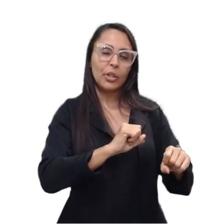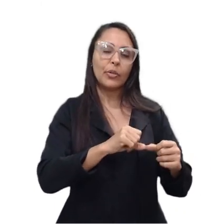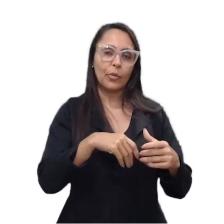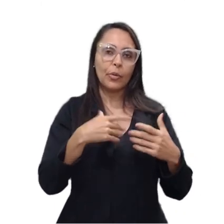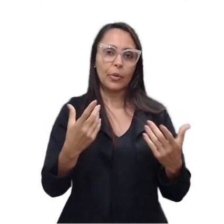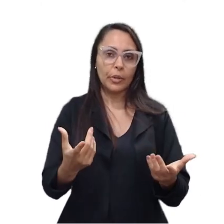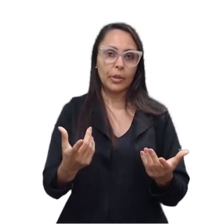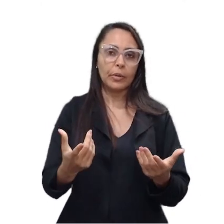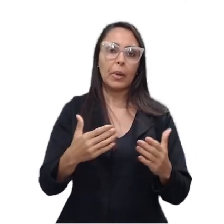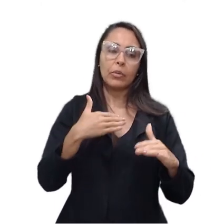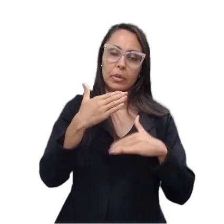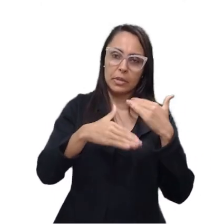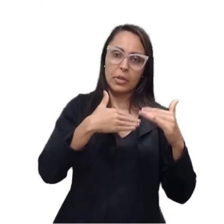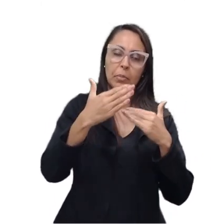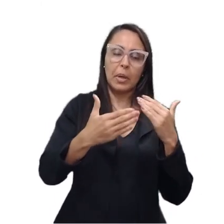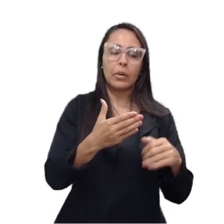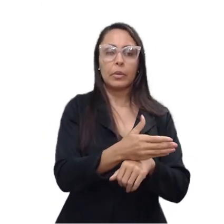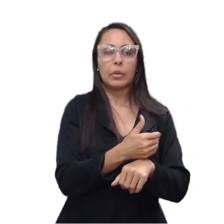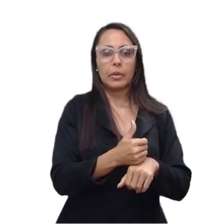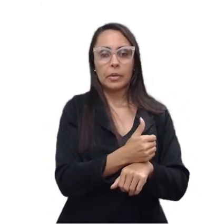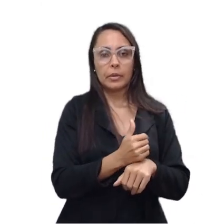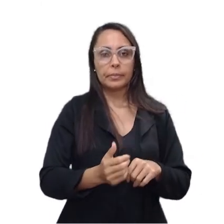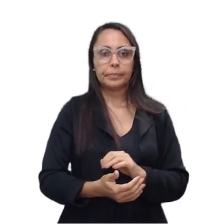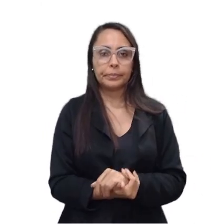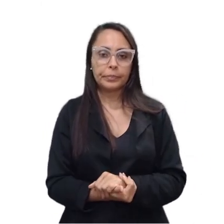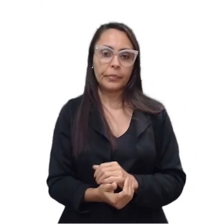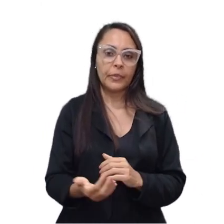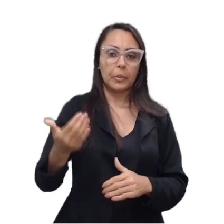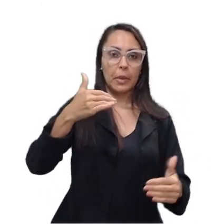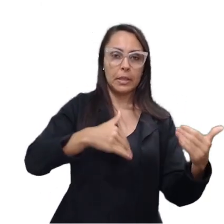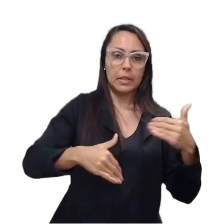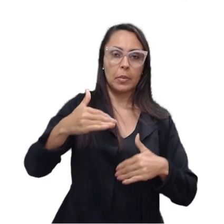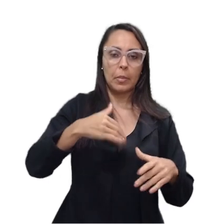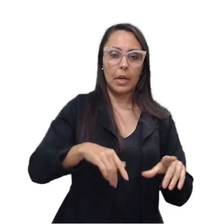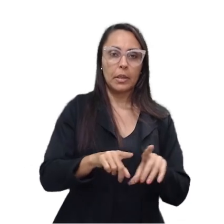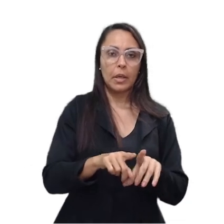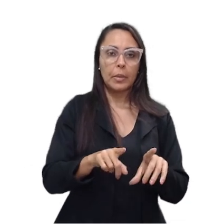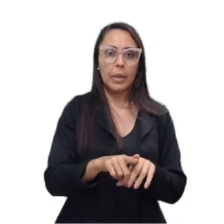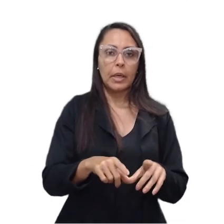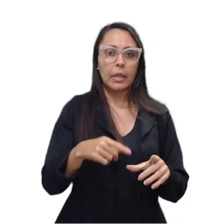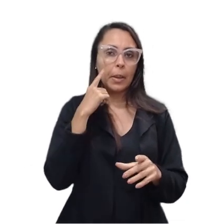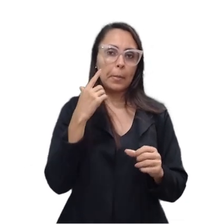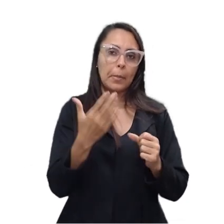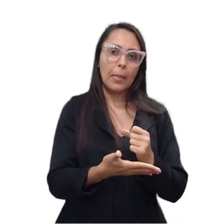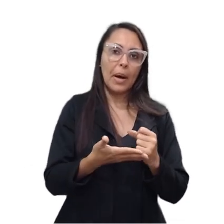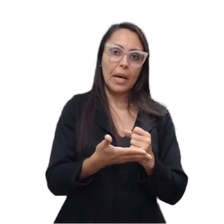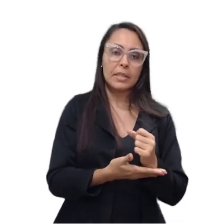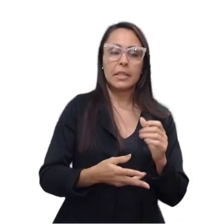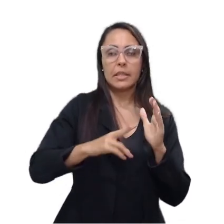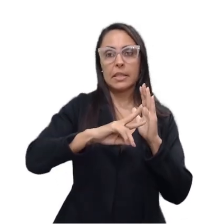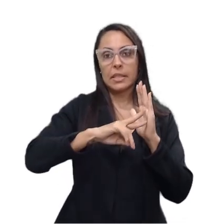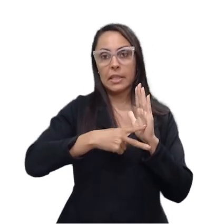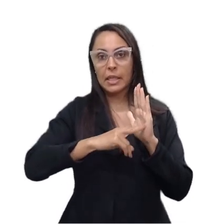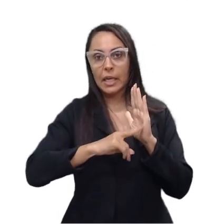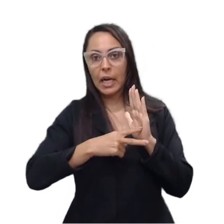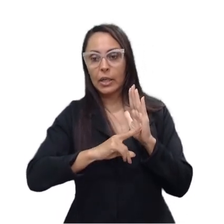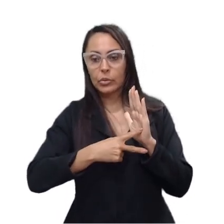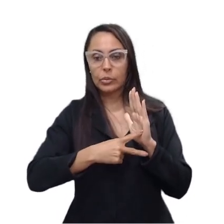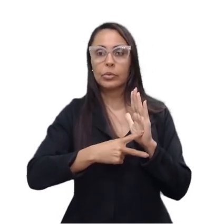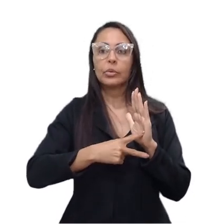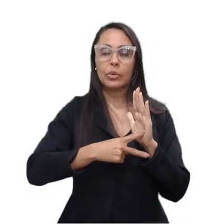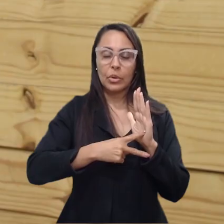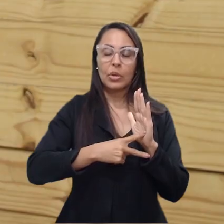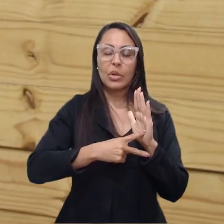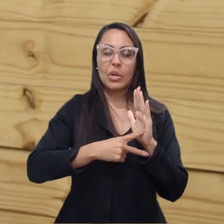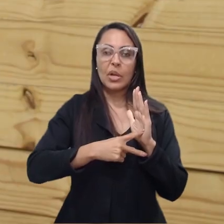venha contribuir para o seu desempenho profissional. Participar de diretoria e das instâncias de base de sindicato da